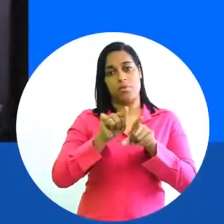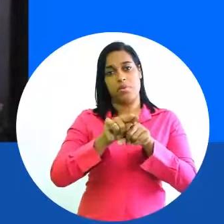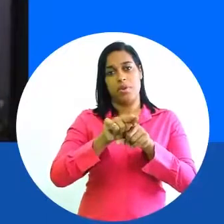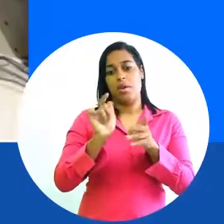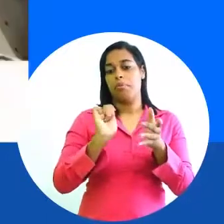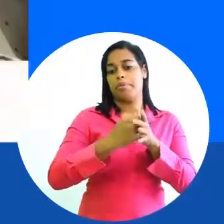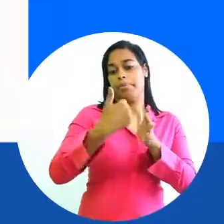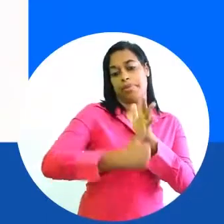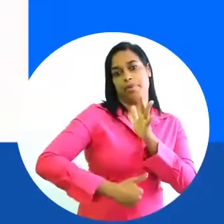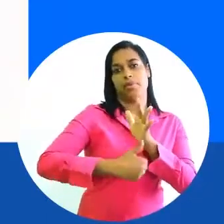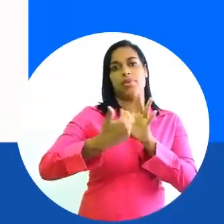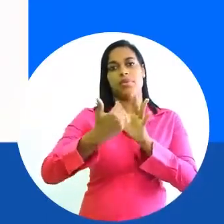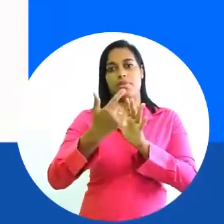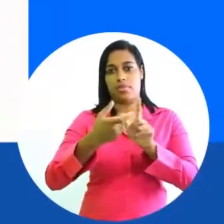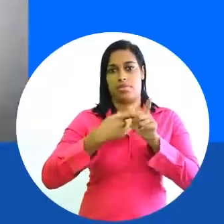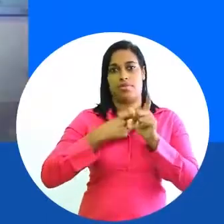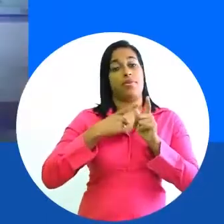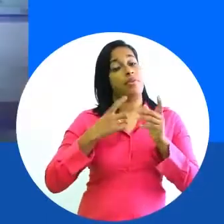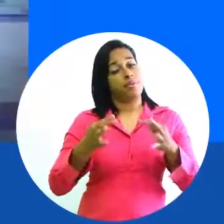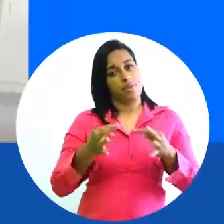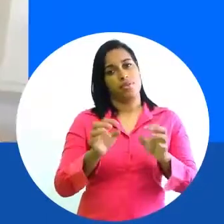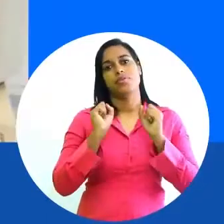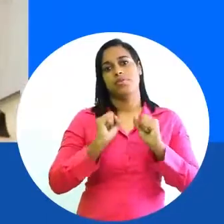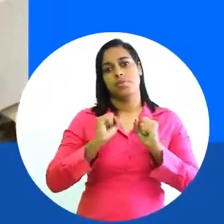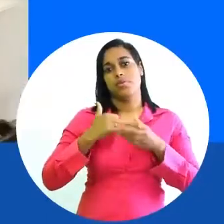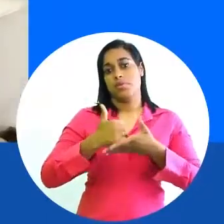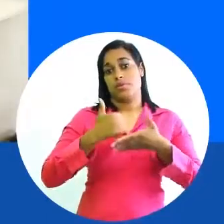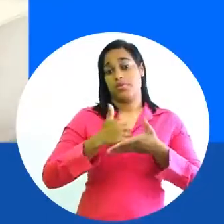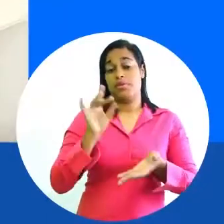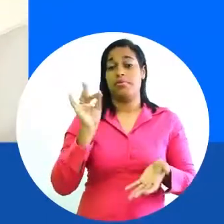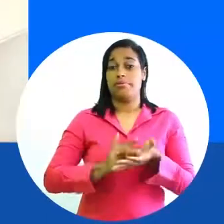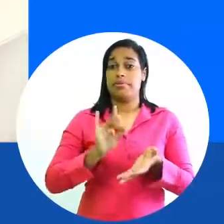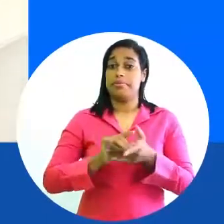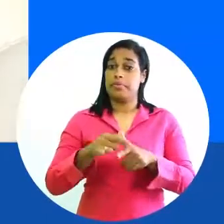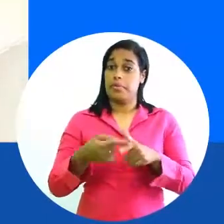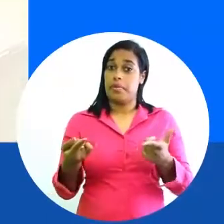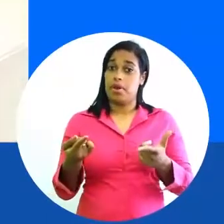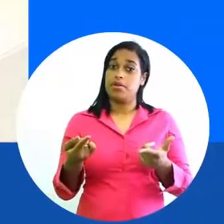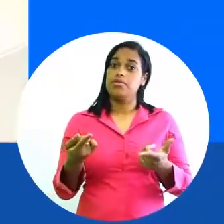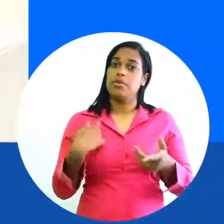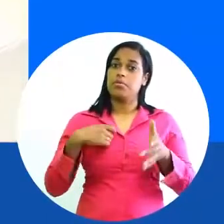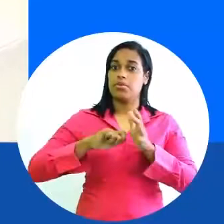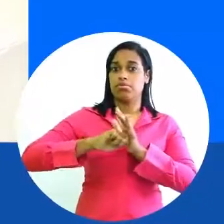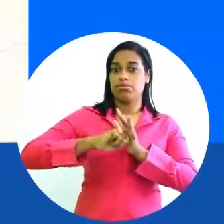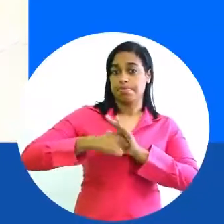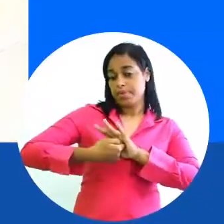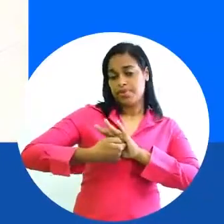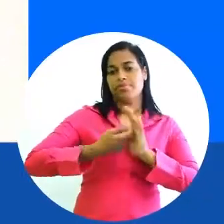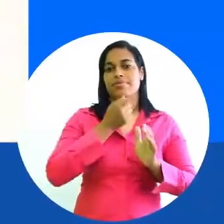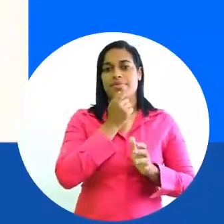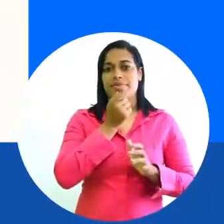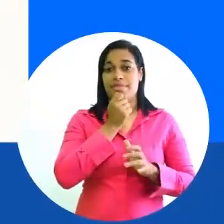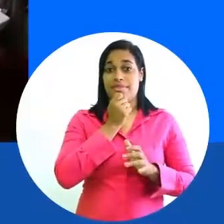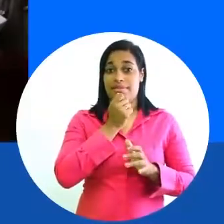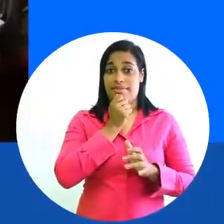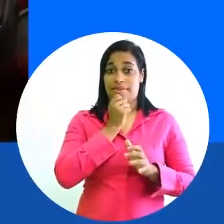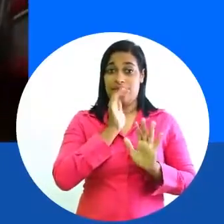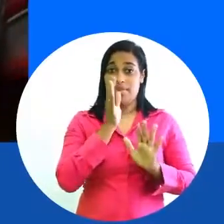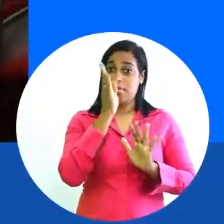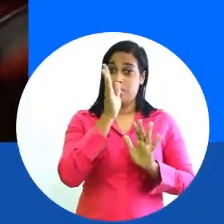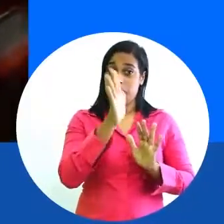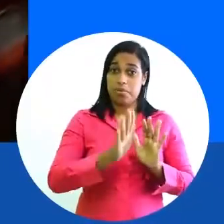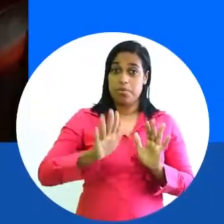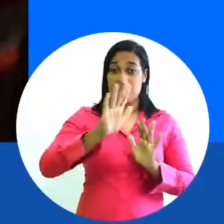dívidas. Claro, a tecnologia poderia ajudar e muito, mas para travar um pouco mais ainda a situação, no